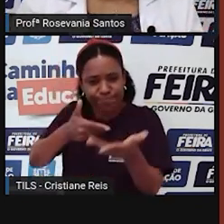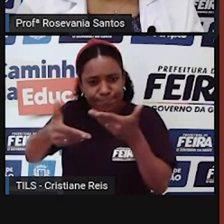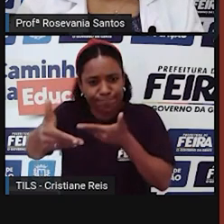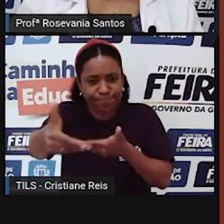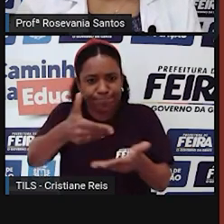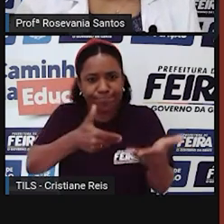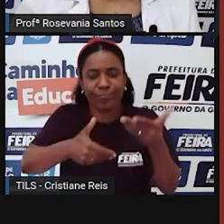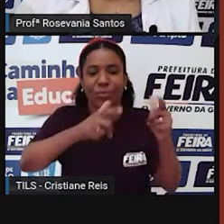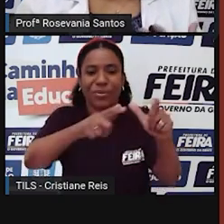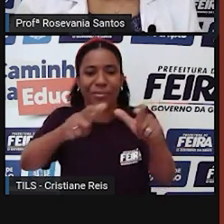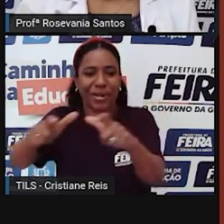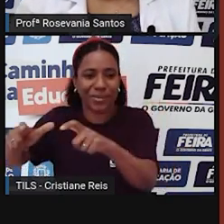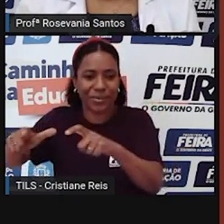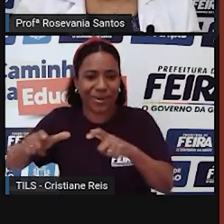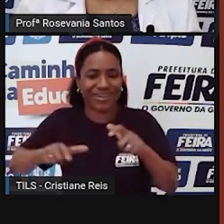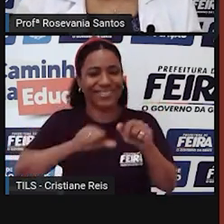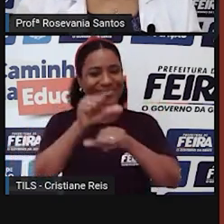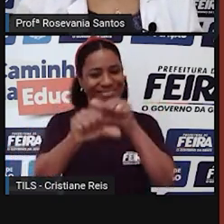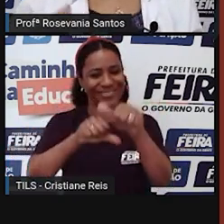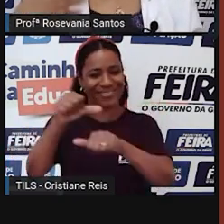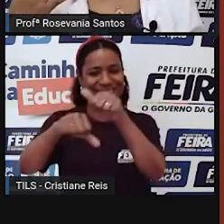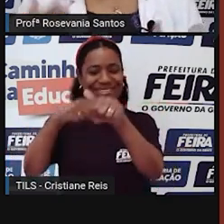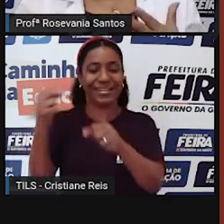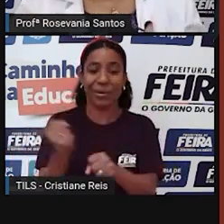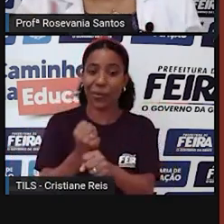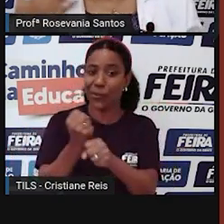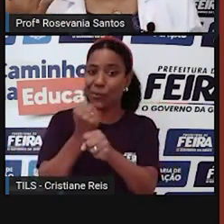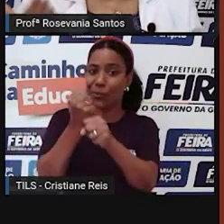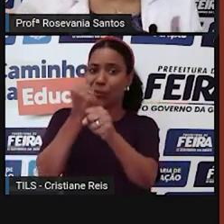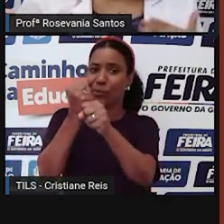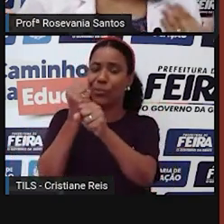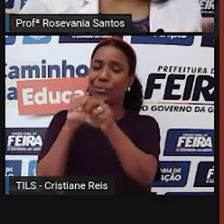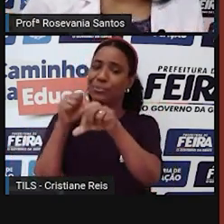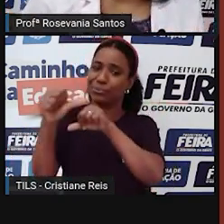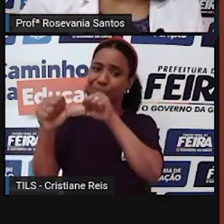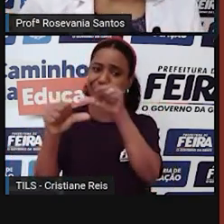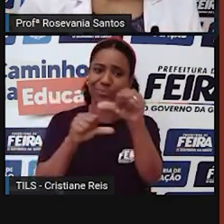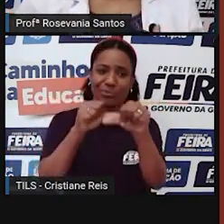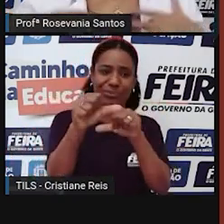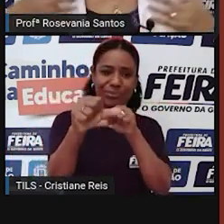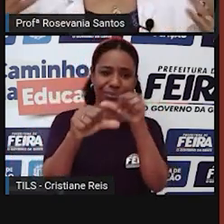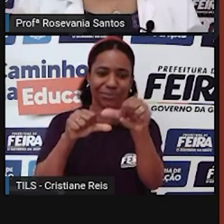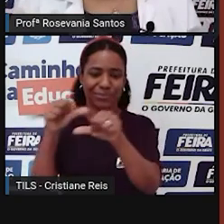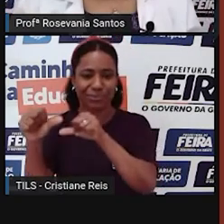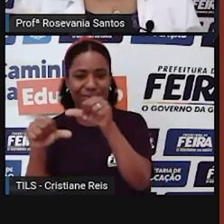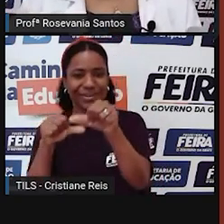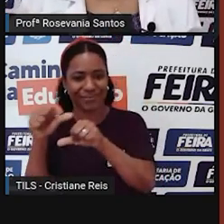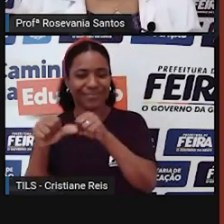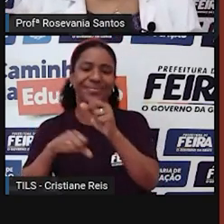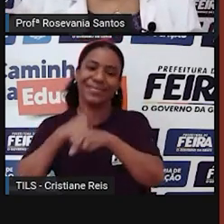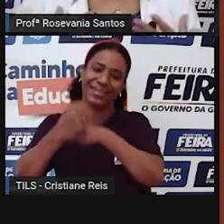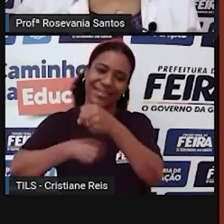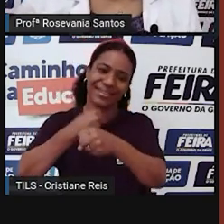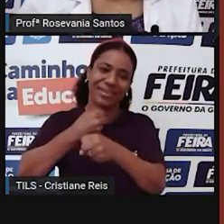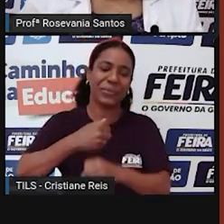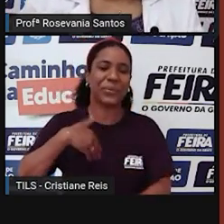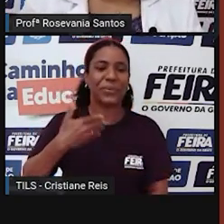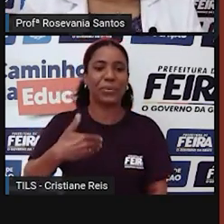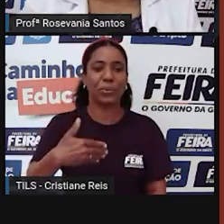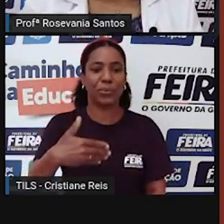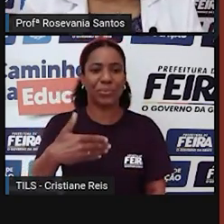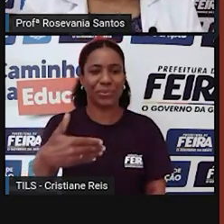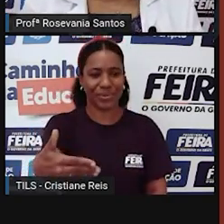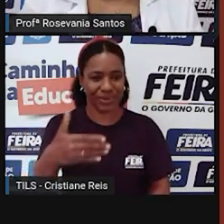de construção, né, desse espaço geográfico, que ele vai modificando e remodificando ao longo, né, do tempo, de acordo com